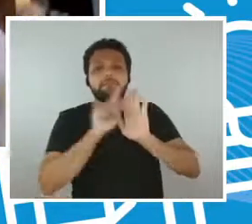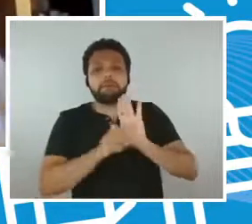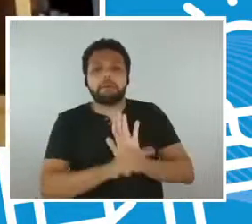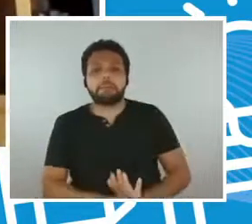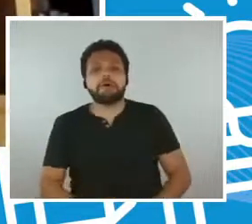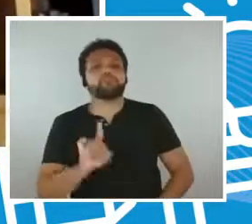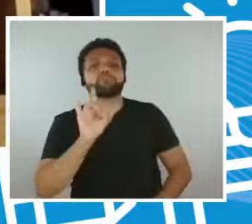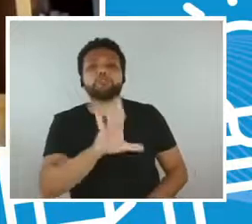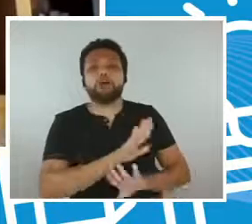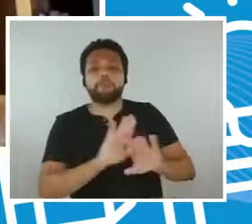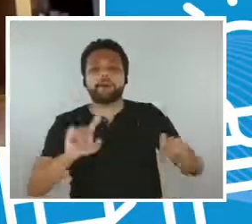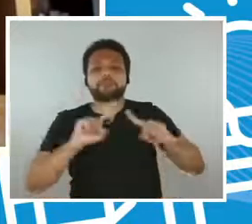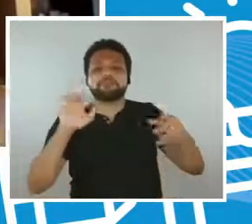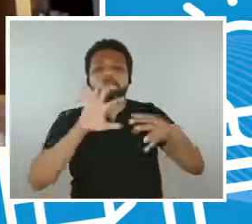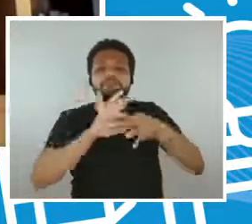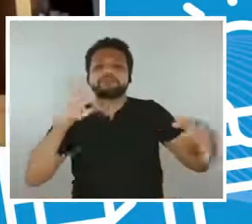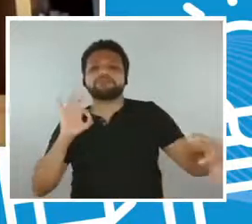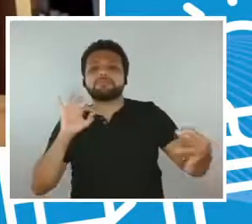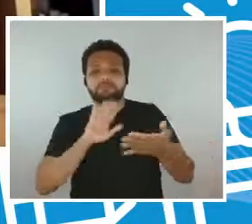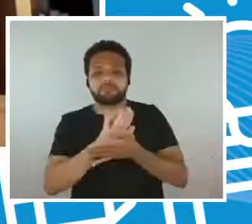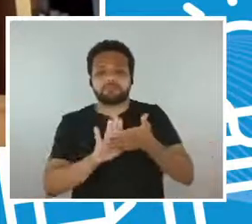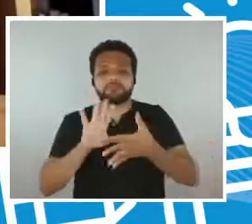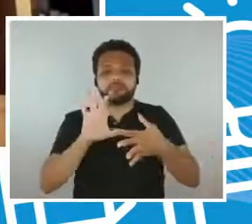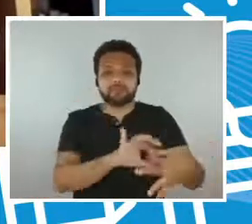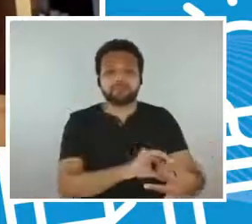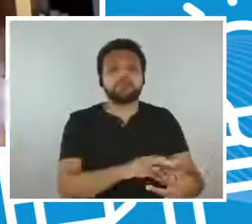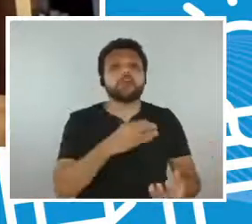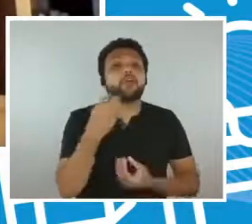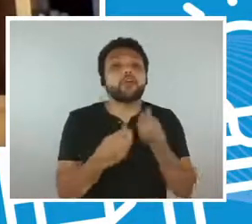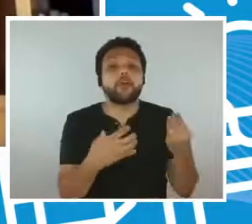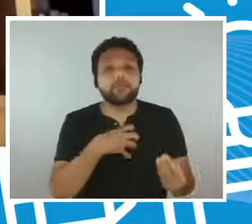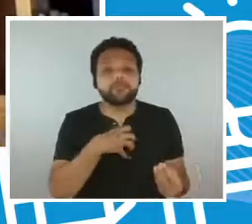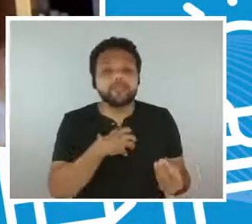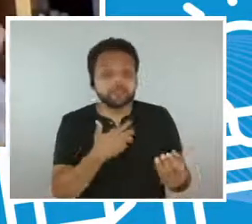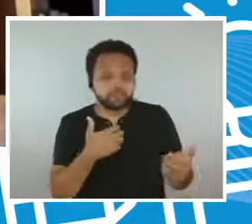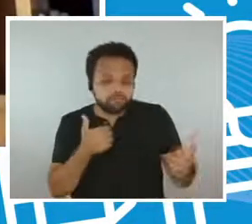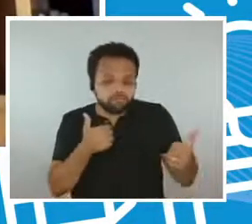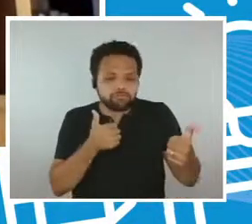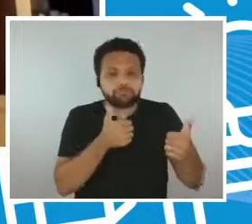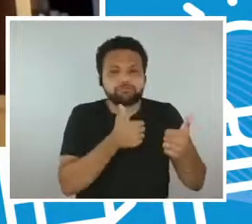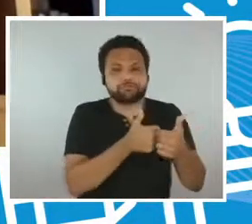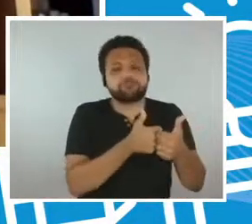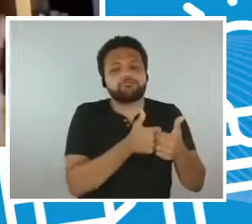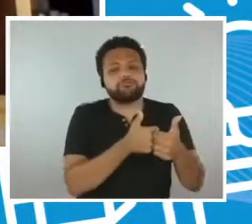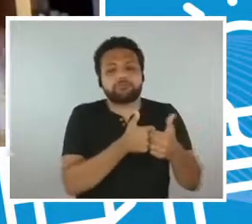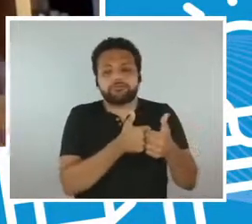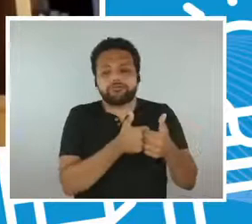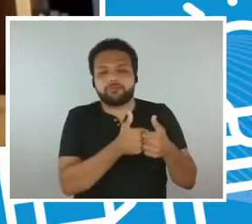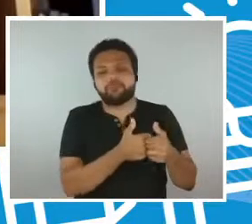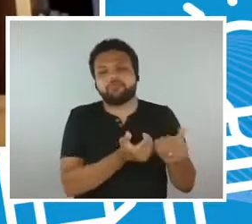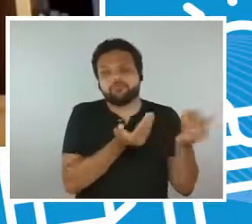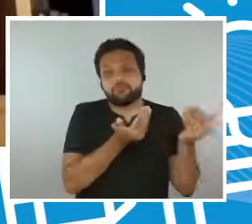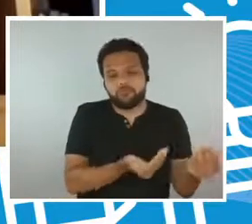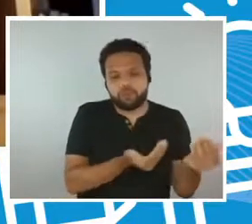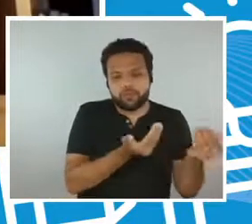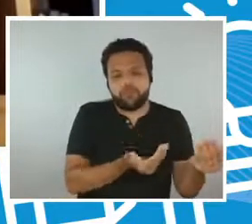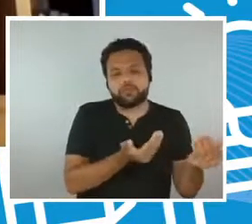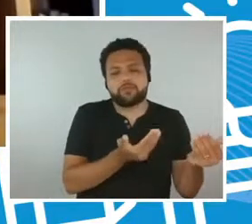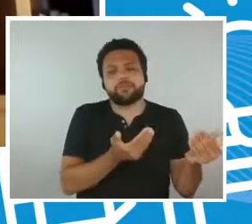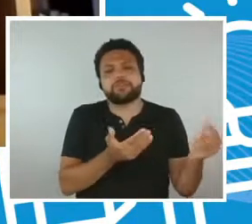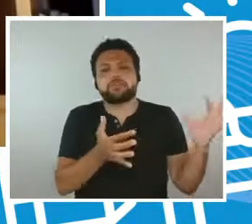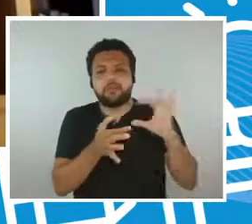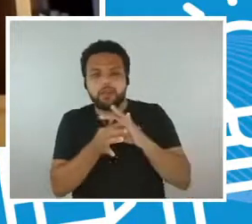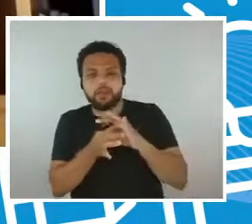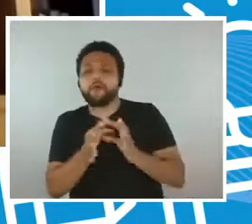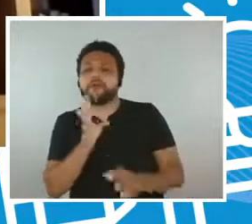a forma de aproximação do jovem para o conhecimento é muito